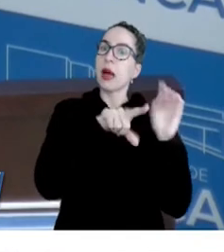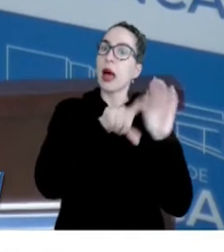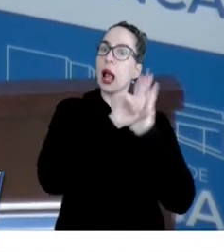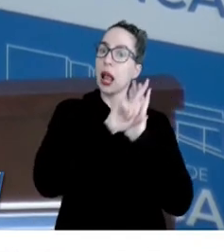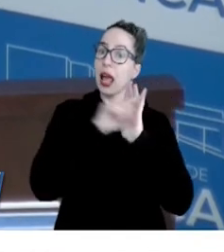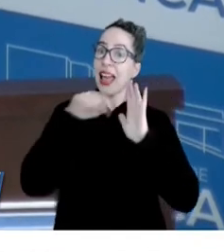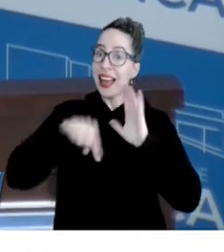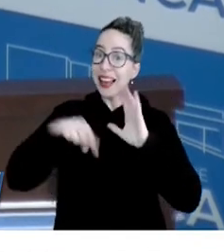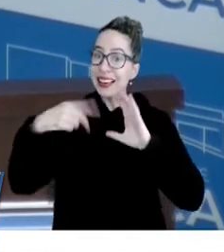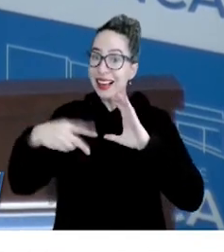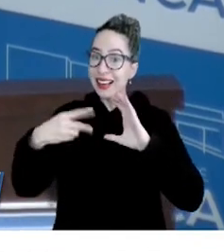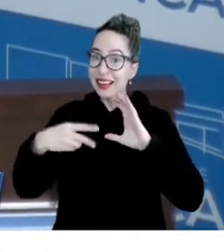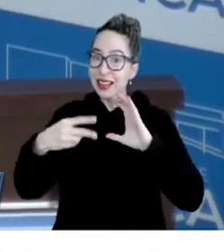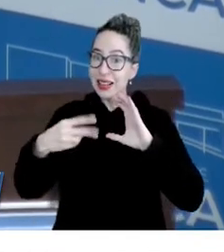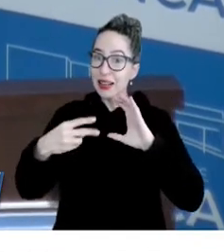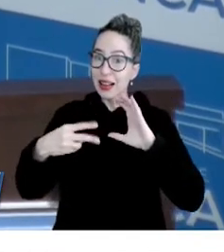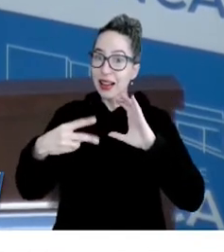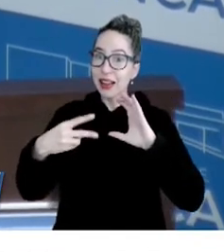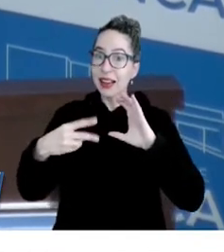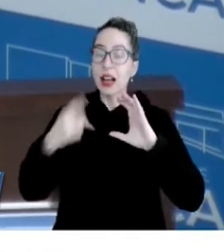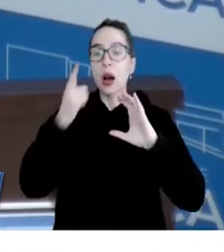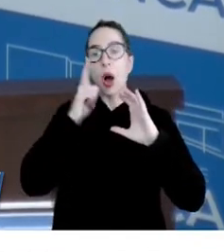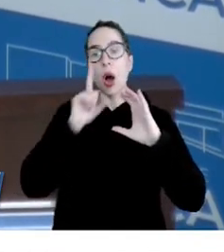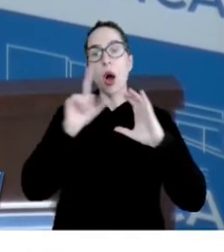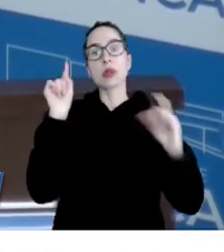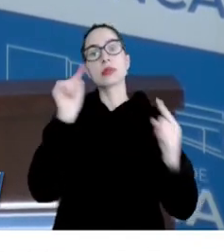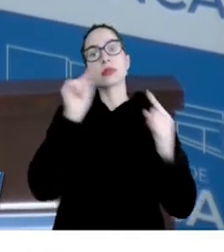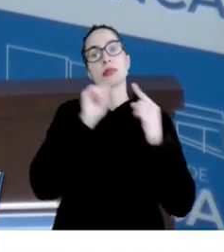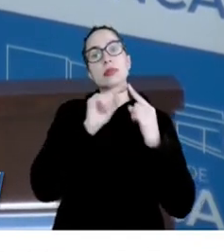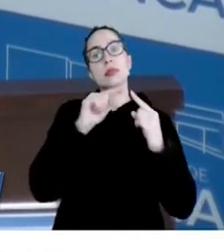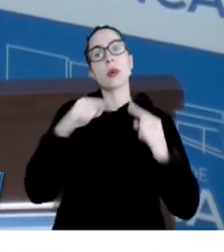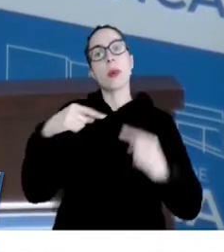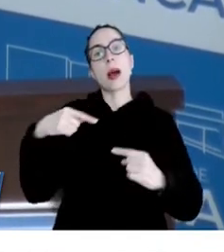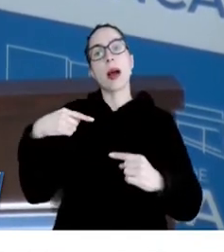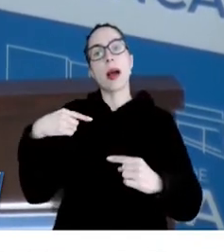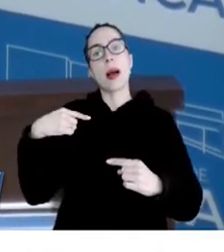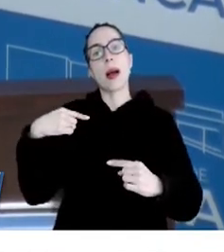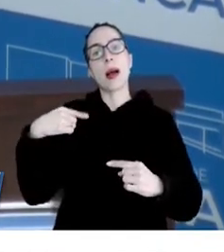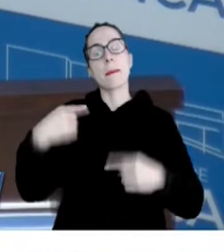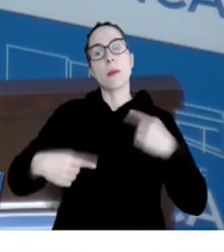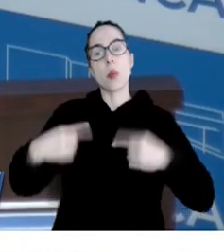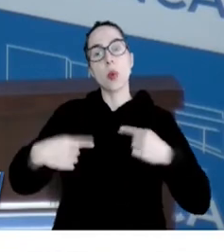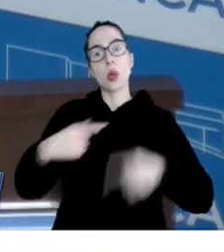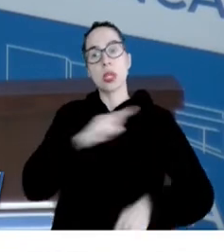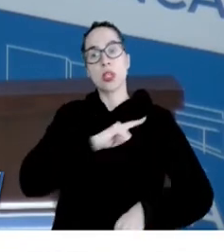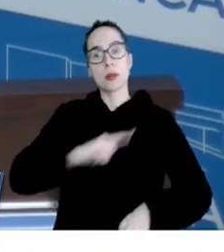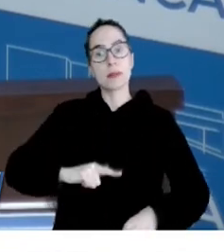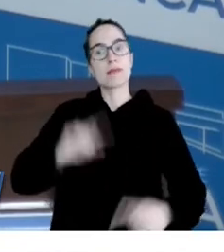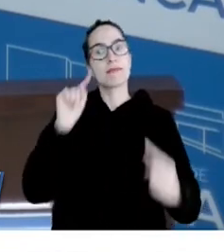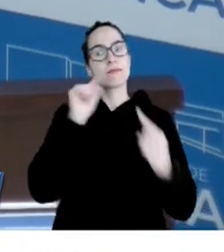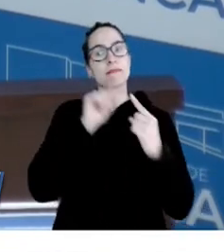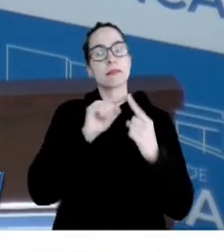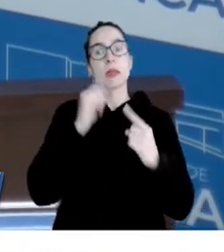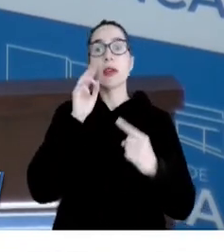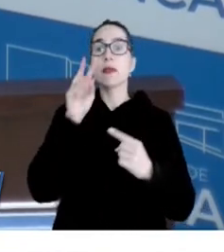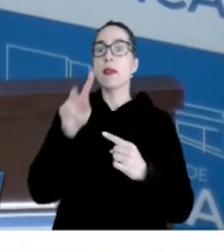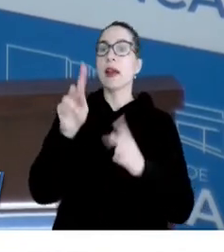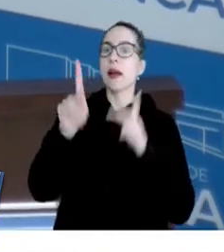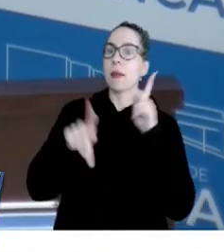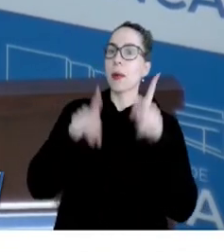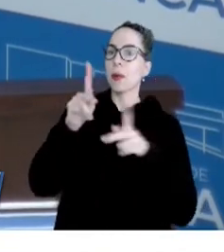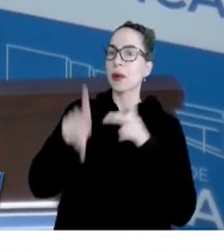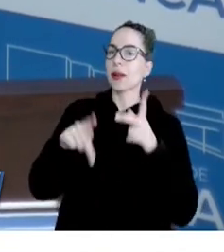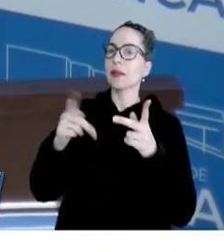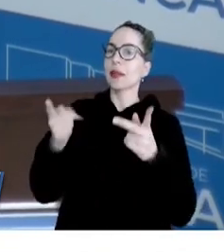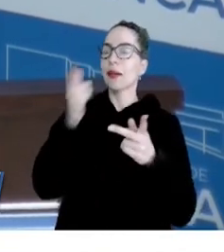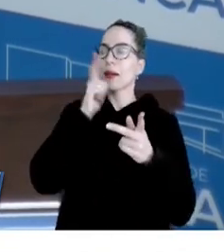Leis, sendo uma política pública sendo aplicada e vendo a nossa população realmente sendo beneficiada.